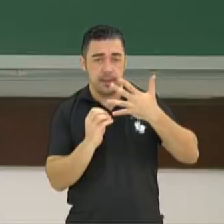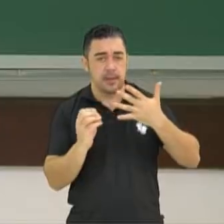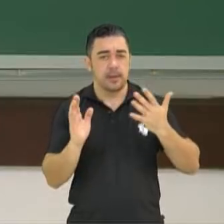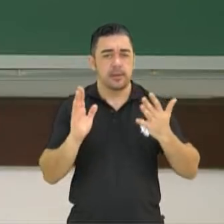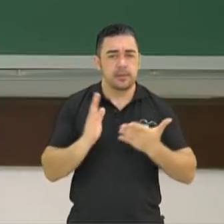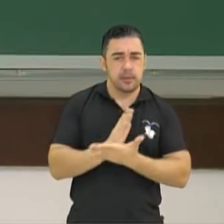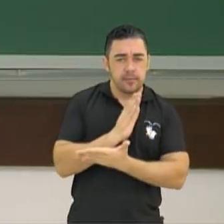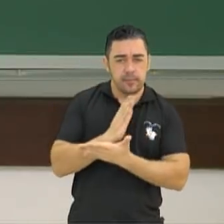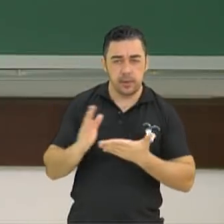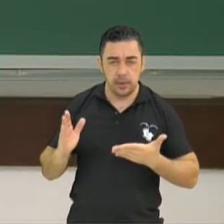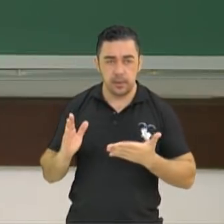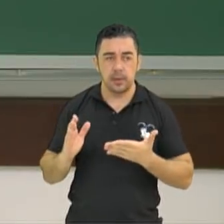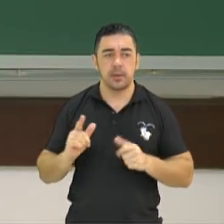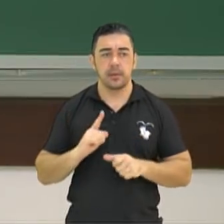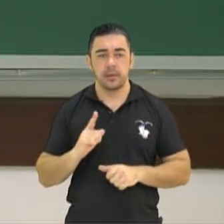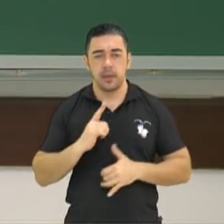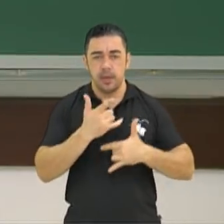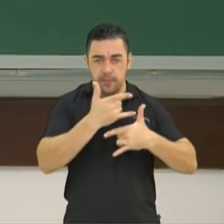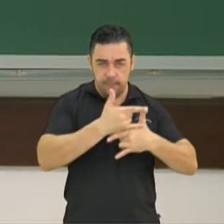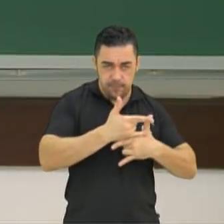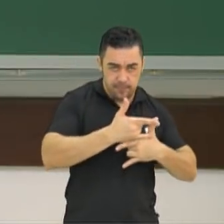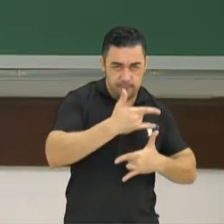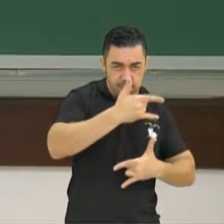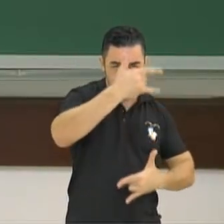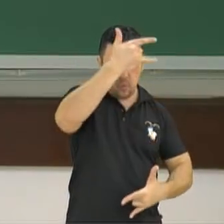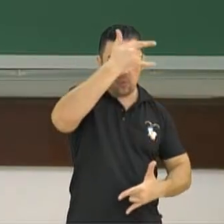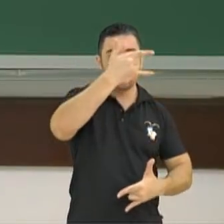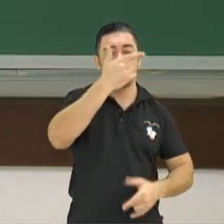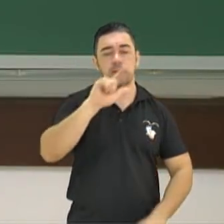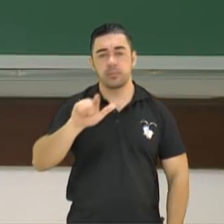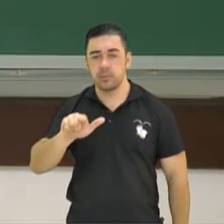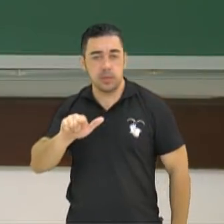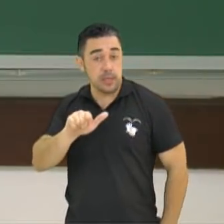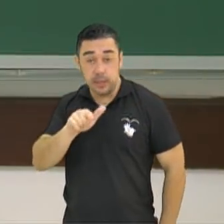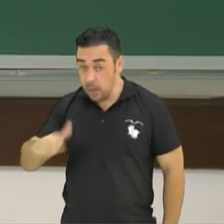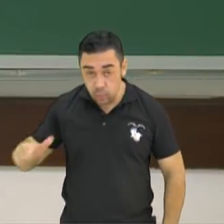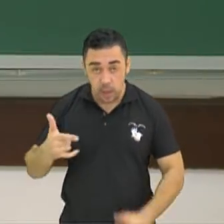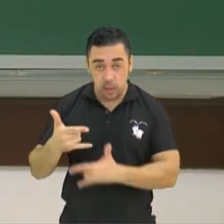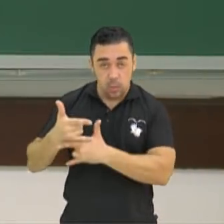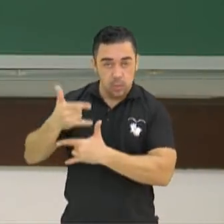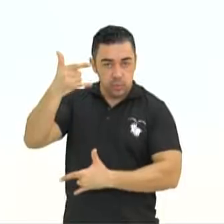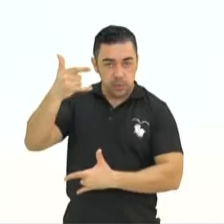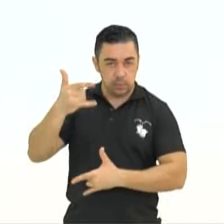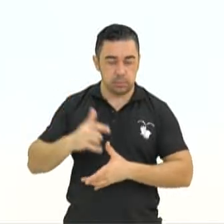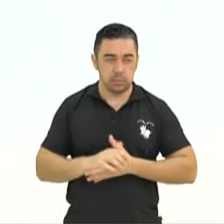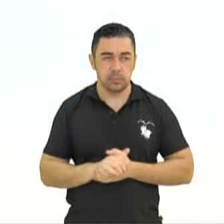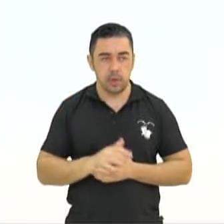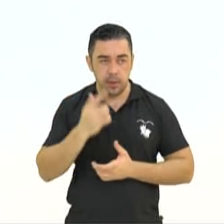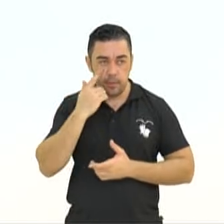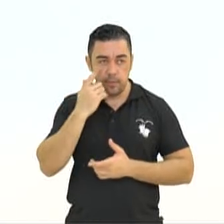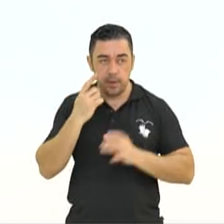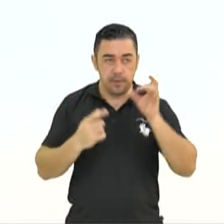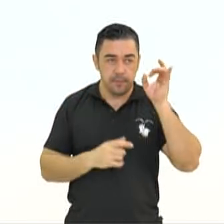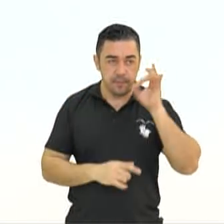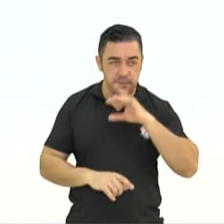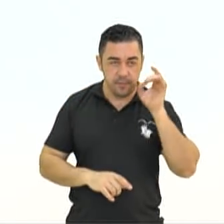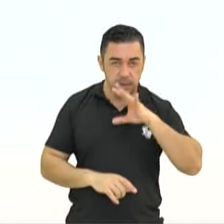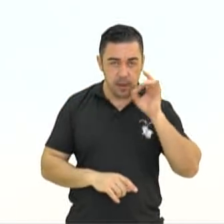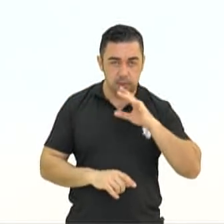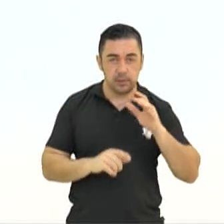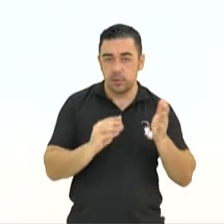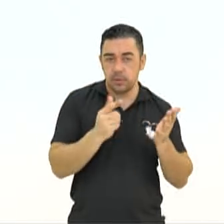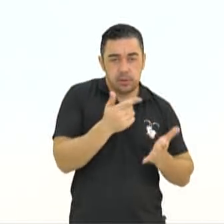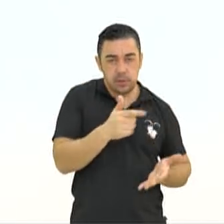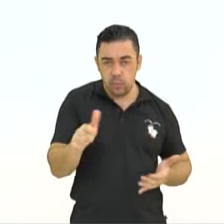dividir eles em animais vertebrados e invertebrados. Então a gente vai fazer junto aqui, você vai me ajudar, tá? Então a gente vai colocar em verde tudo aquilo que é